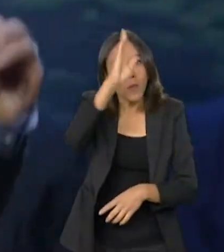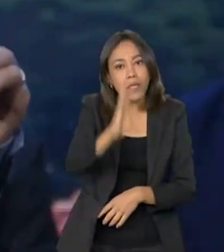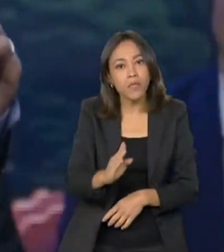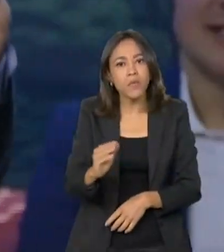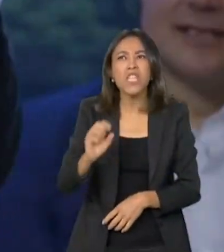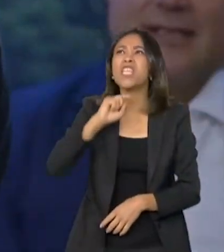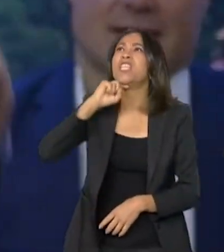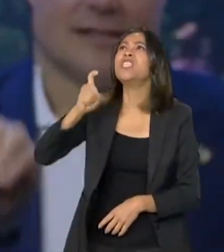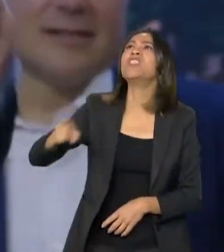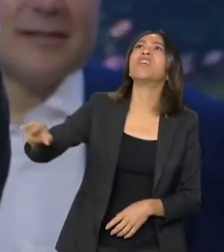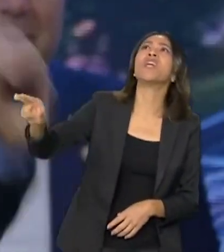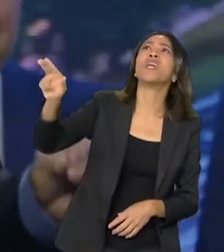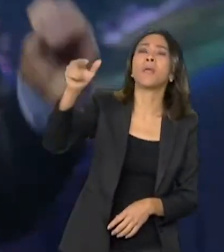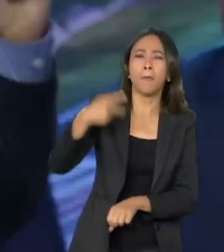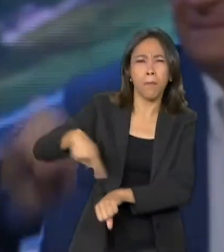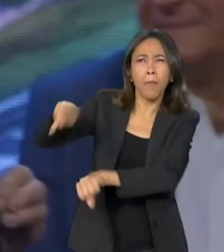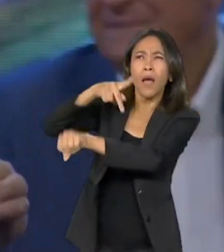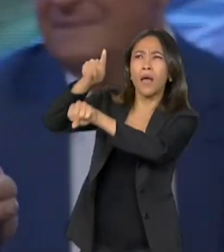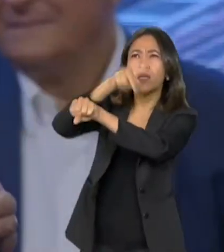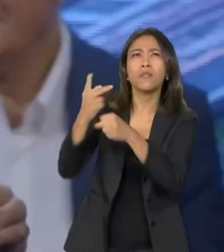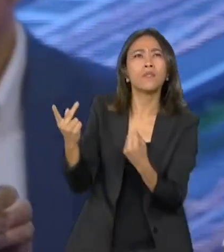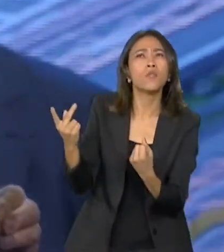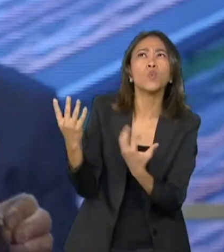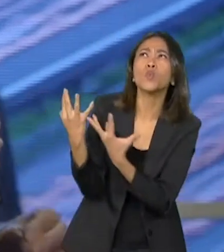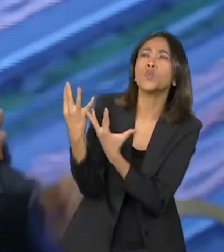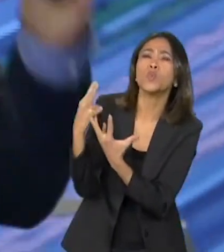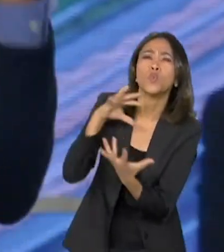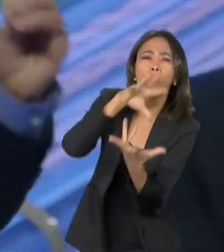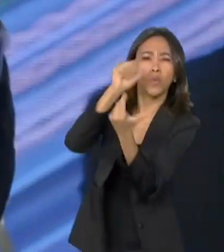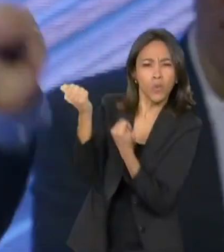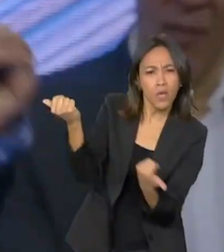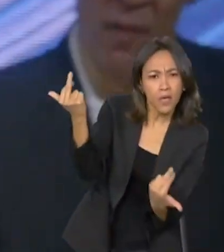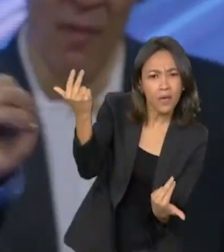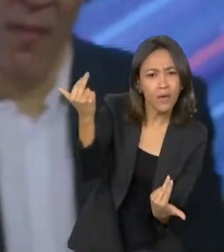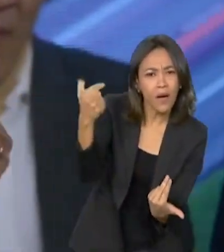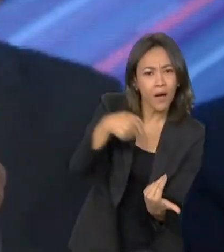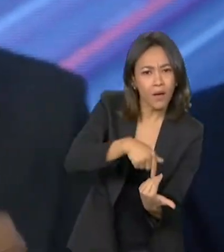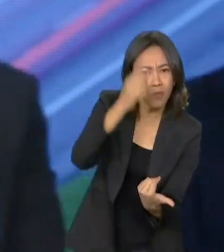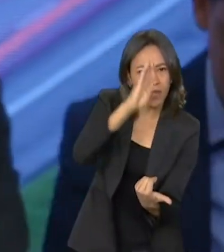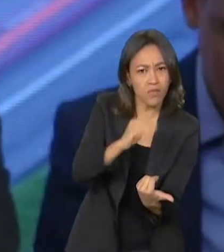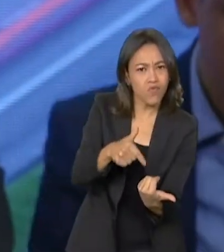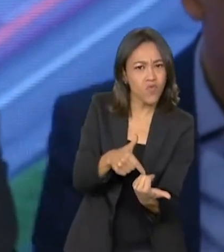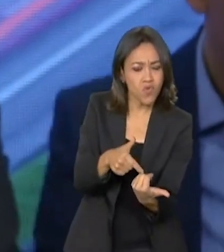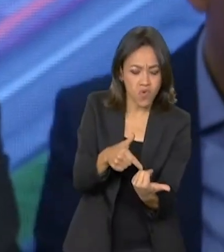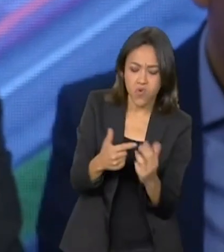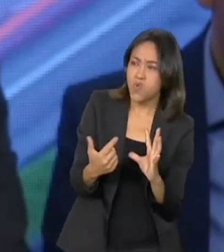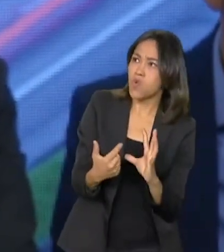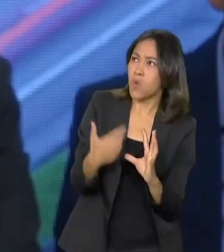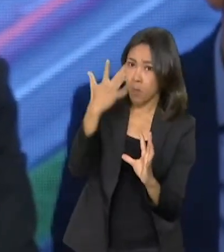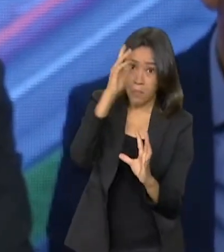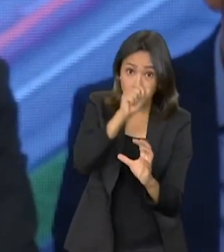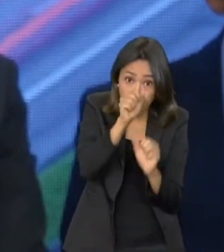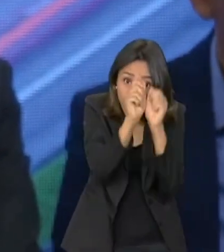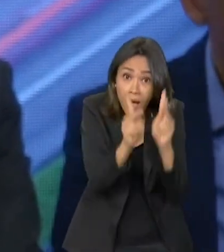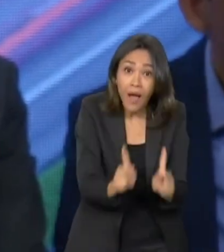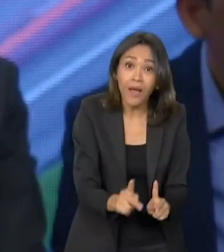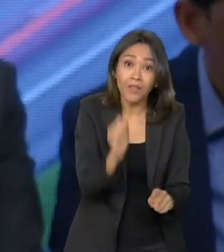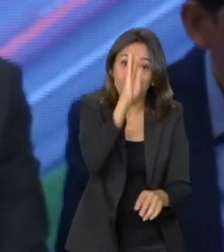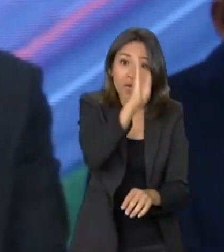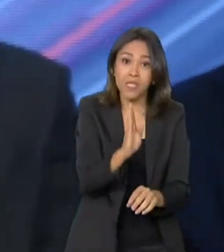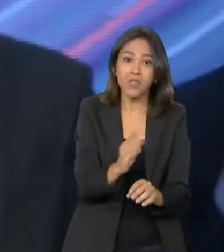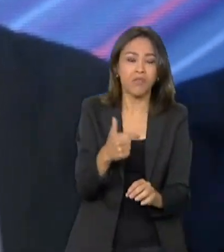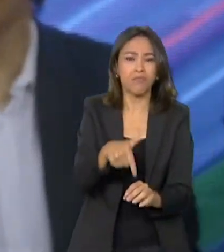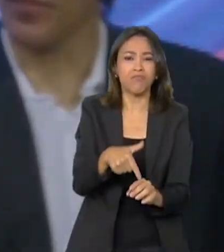Não tem nenhum país do mundo sem contencioso com ninguém como o Brasil. Não